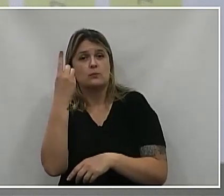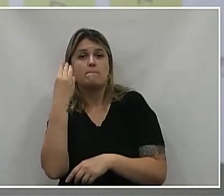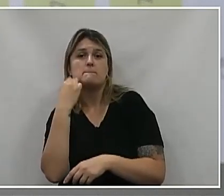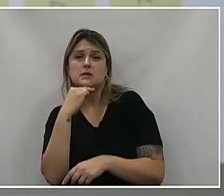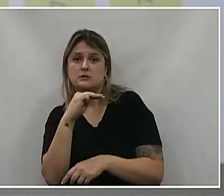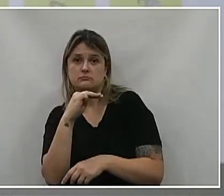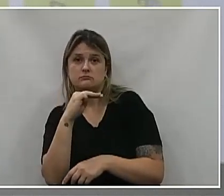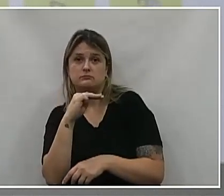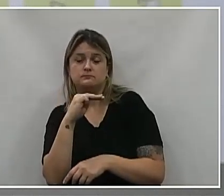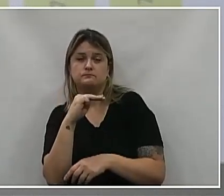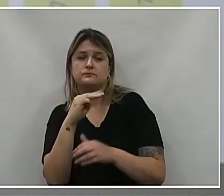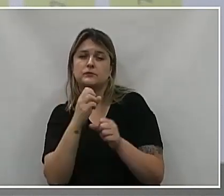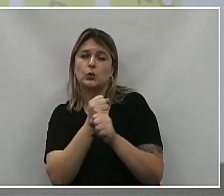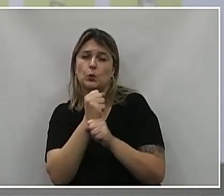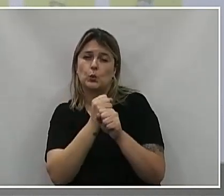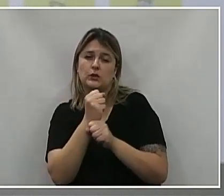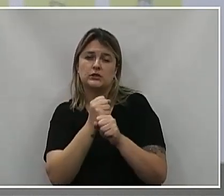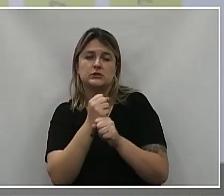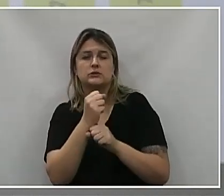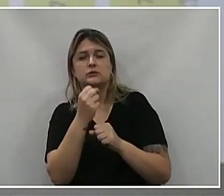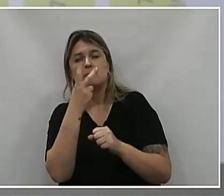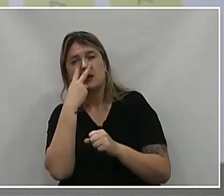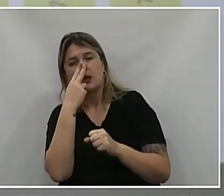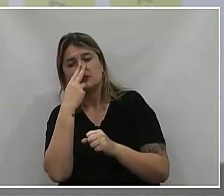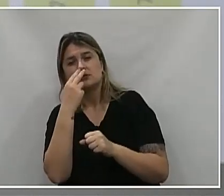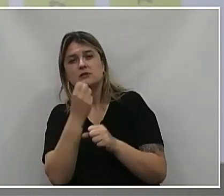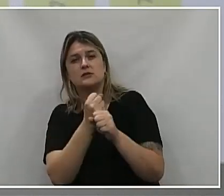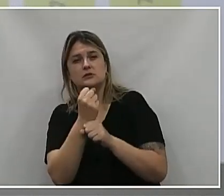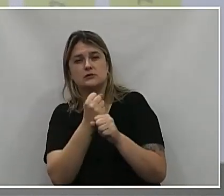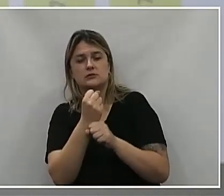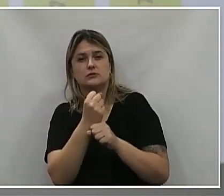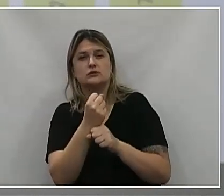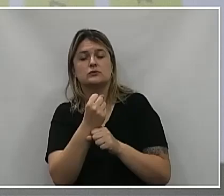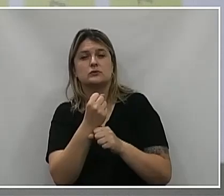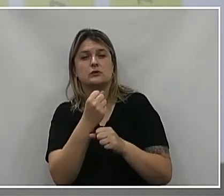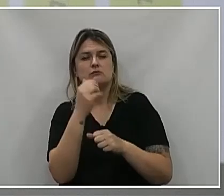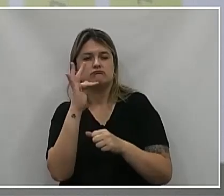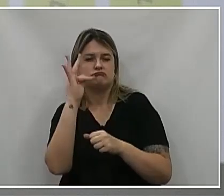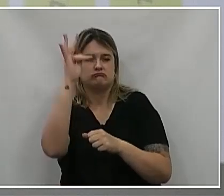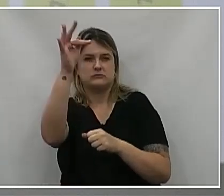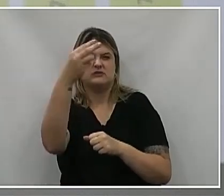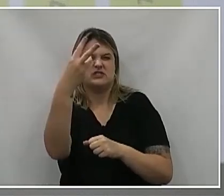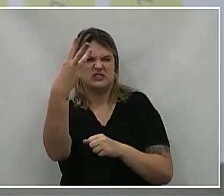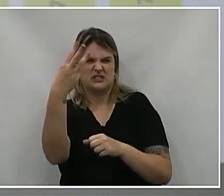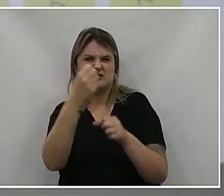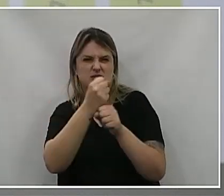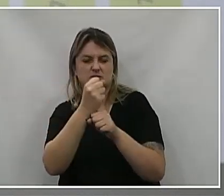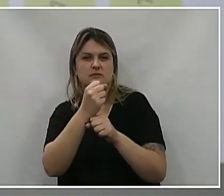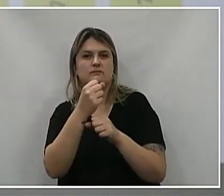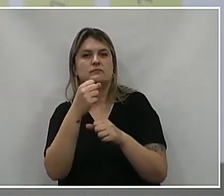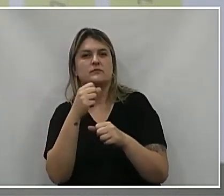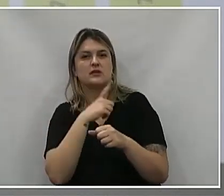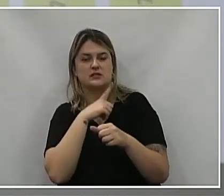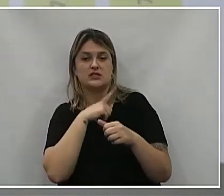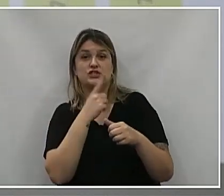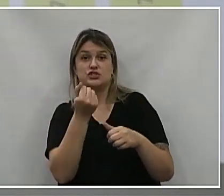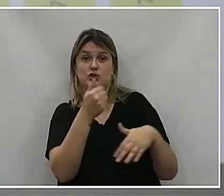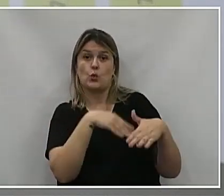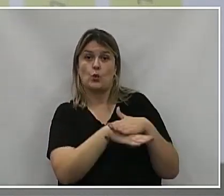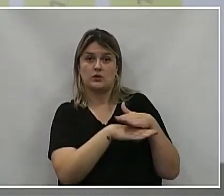milhões. Então, ao 23º ano, a gente teria 101 milhões em caixa e tudo